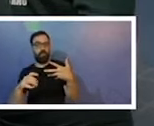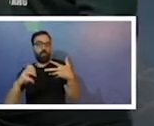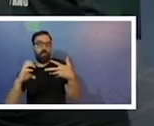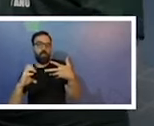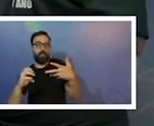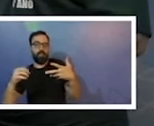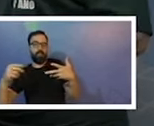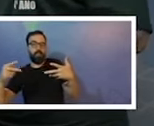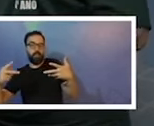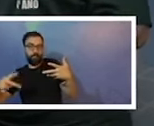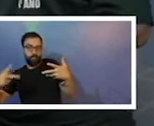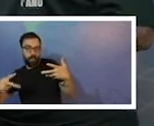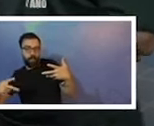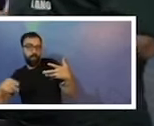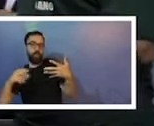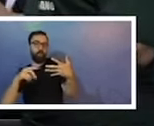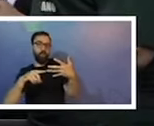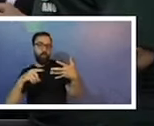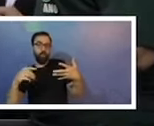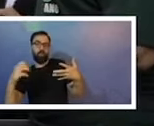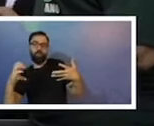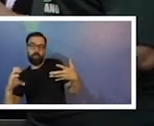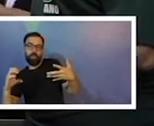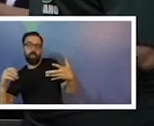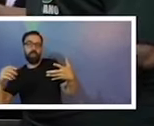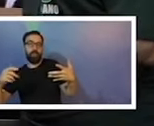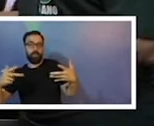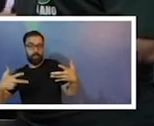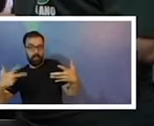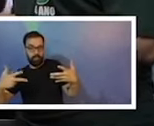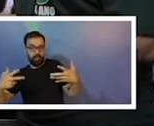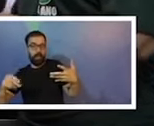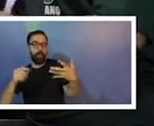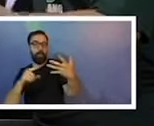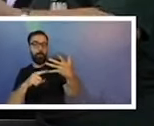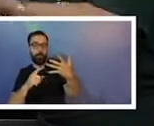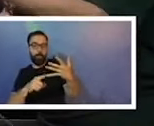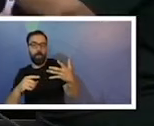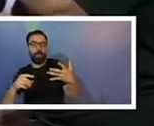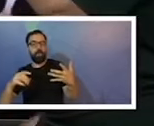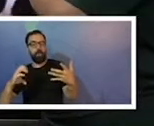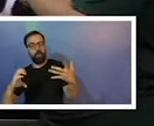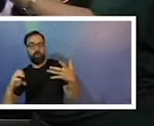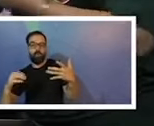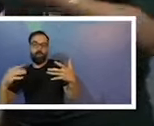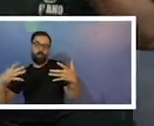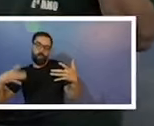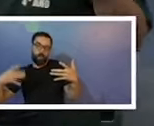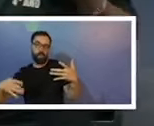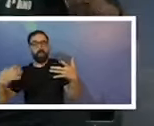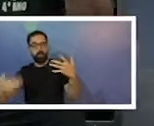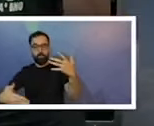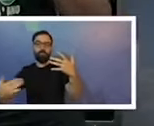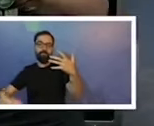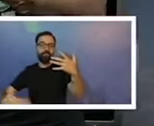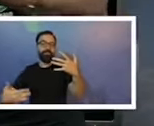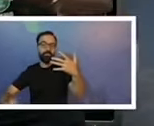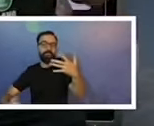sequência, consumidor secundário, consumidor terciário, e a gente vai seguindo